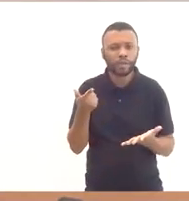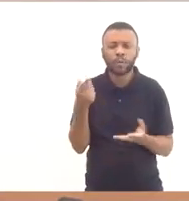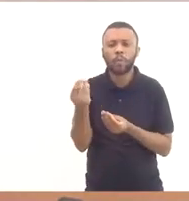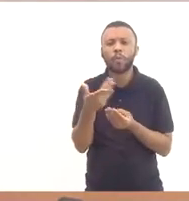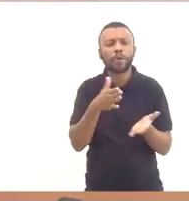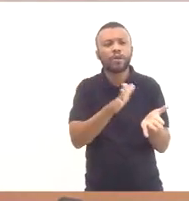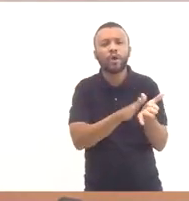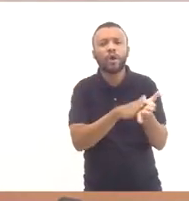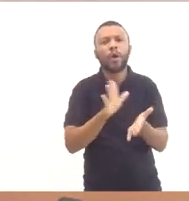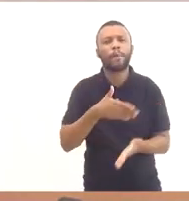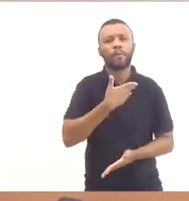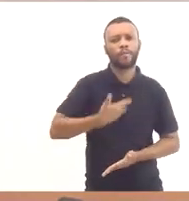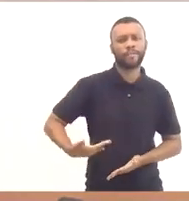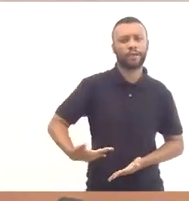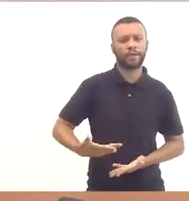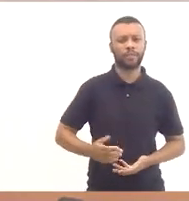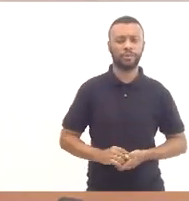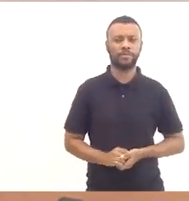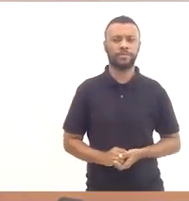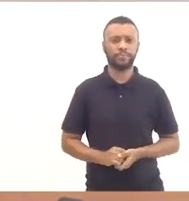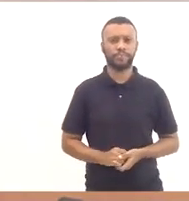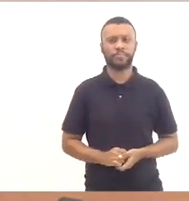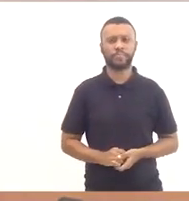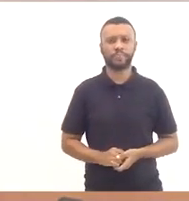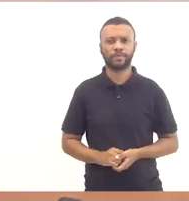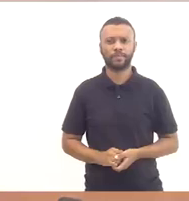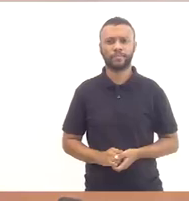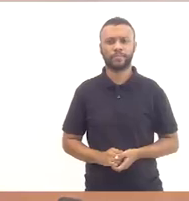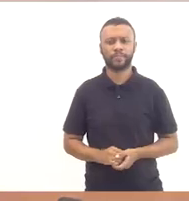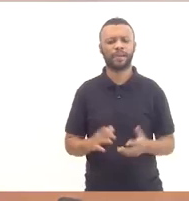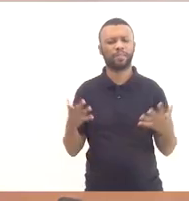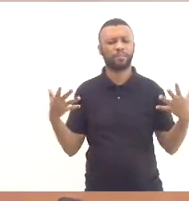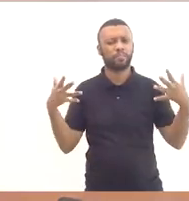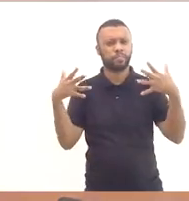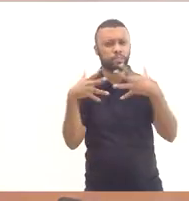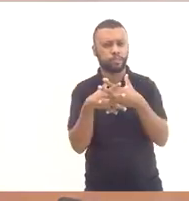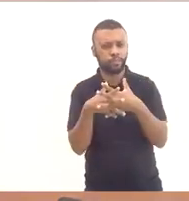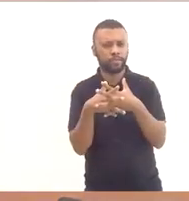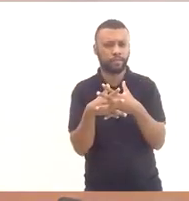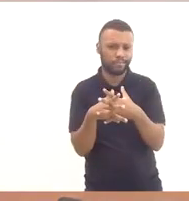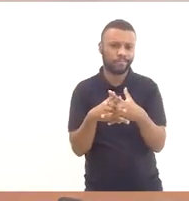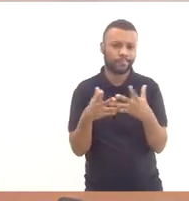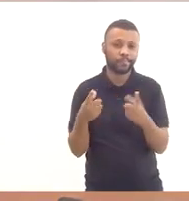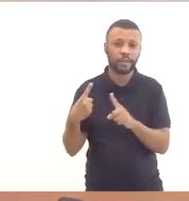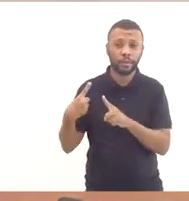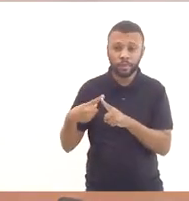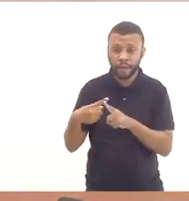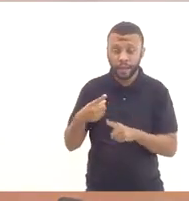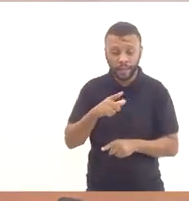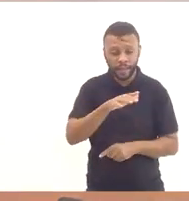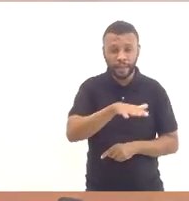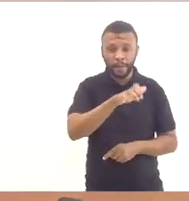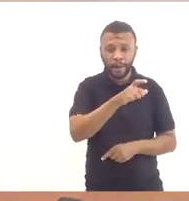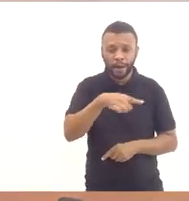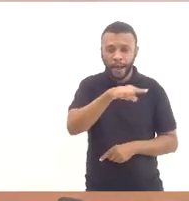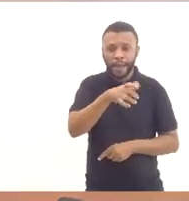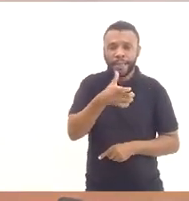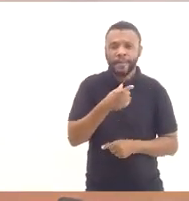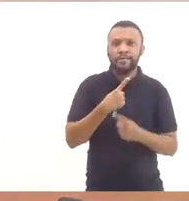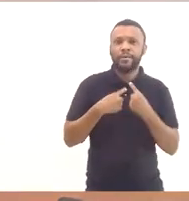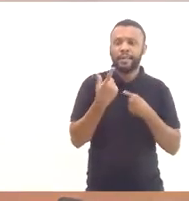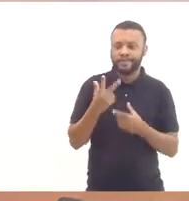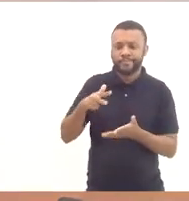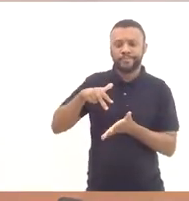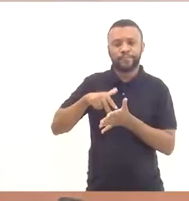gente cobra o estado e é muito complicado porque essas manchas deputada uns queriam está aqui